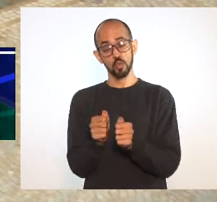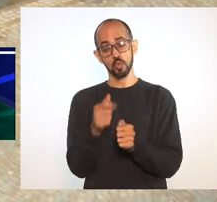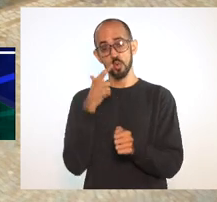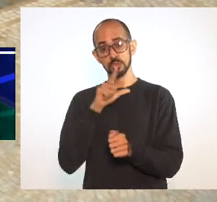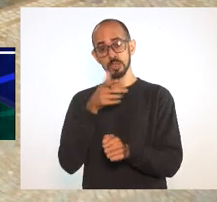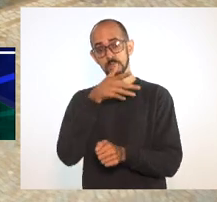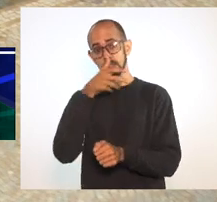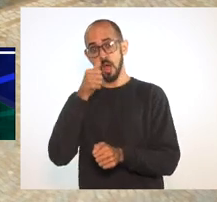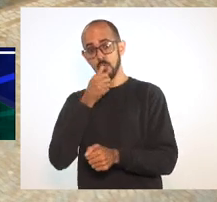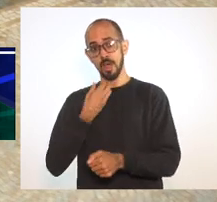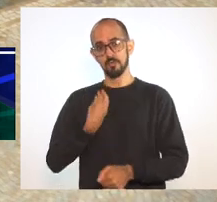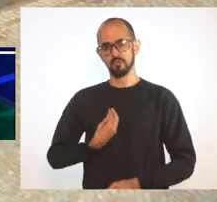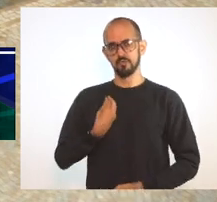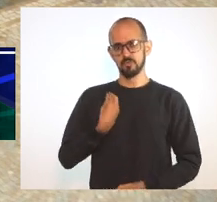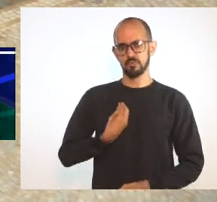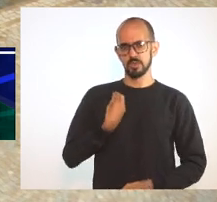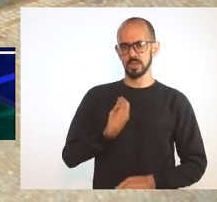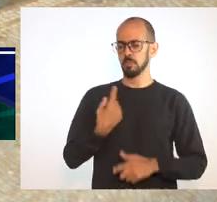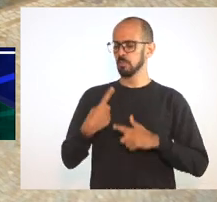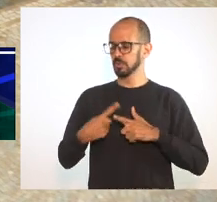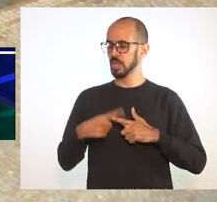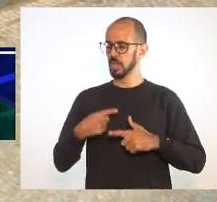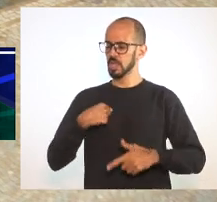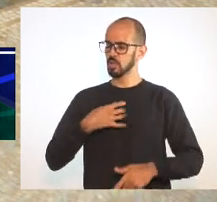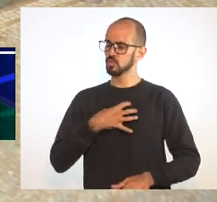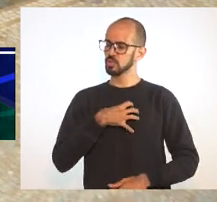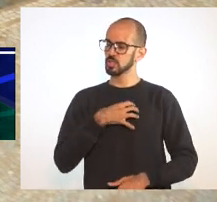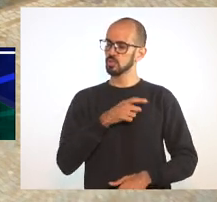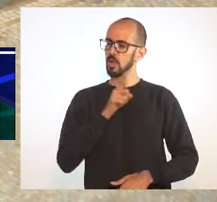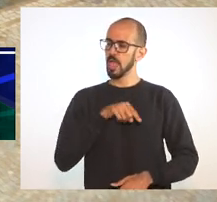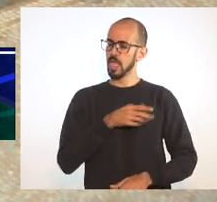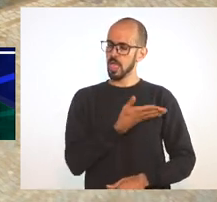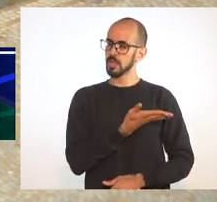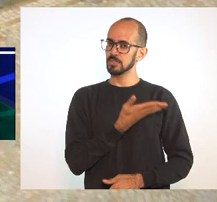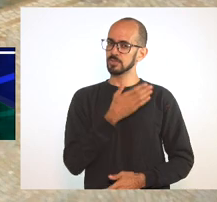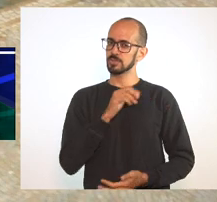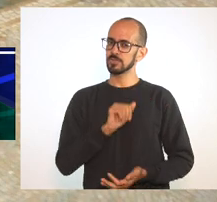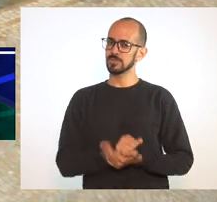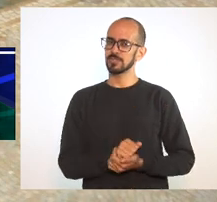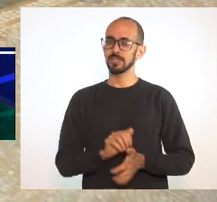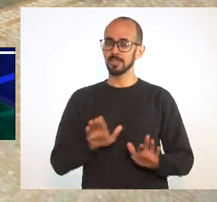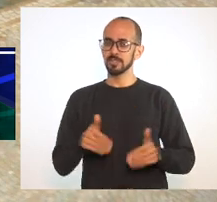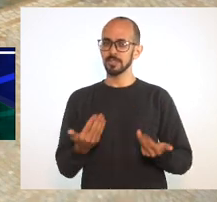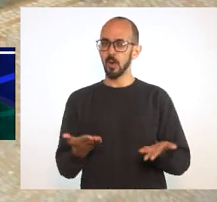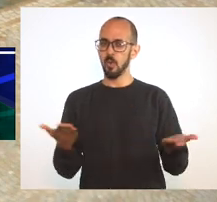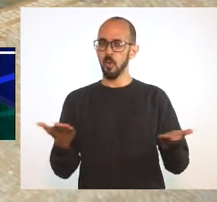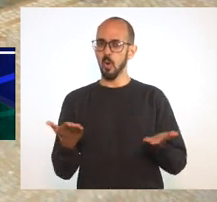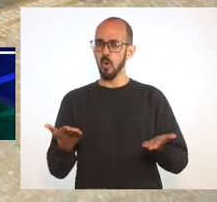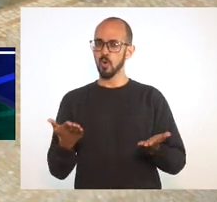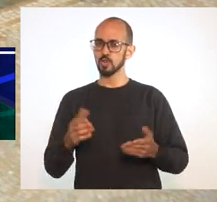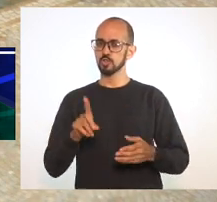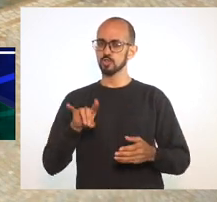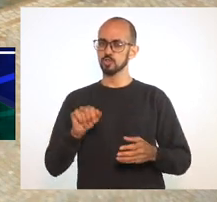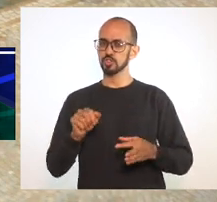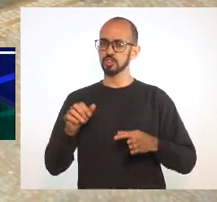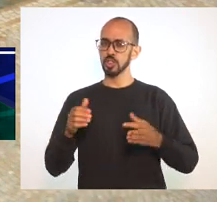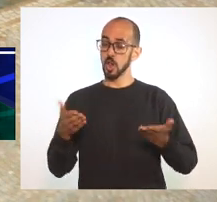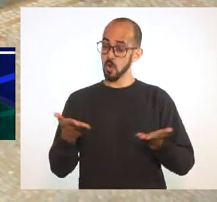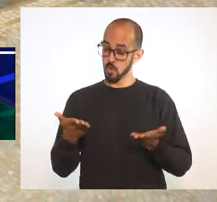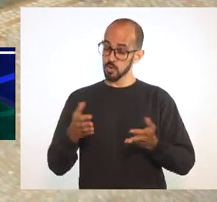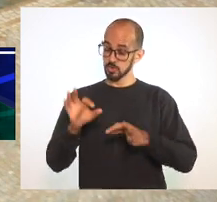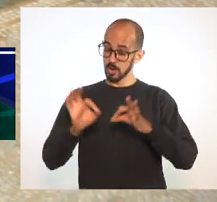salvar vidas, porque é assim que eu enxergo esse aluguel social. E no dia de hoje, mais um projeto de minha autoria